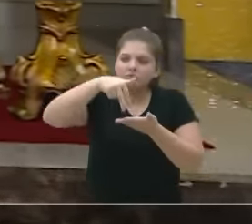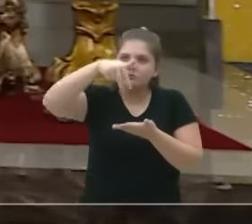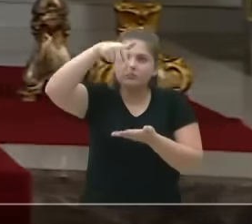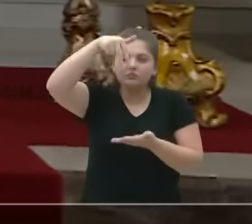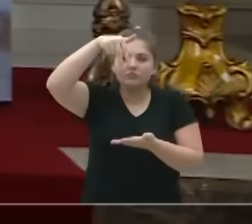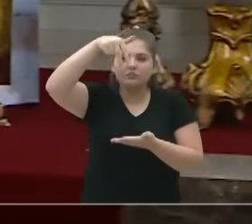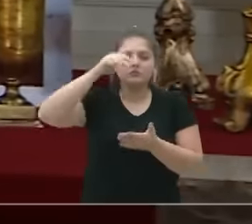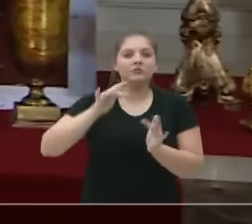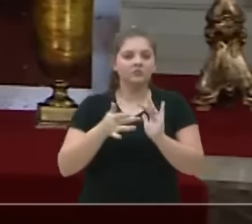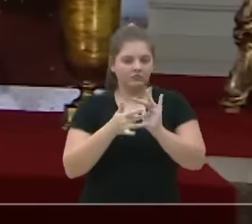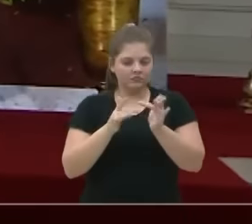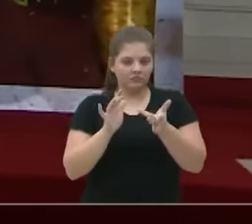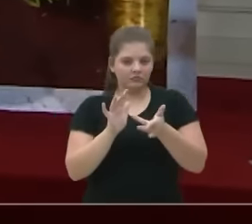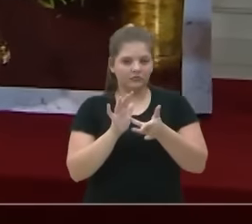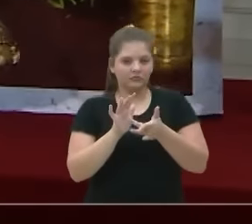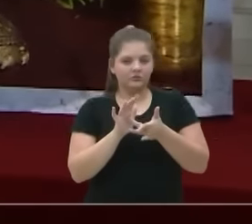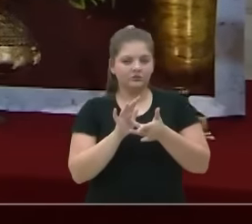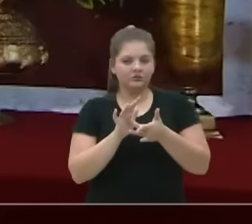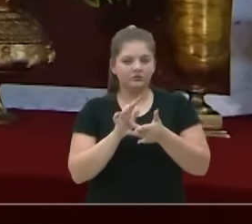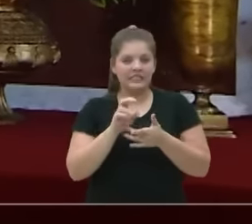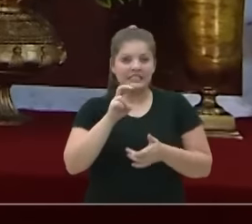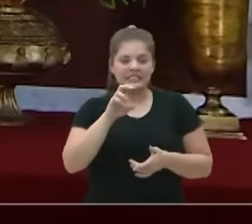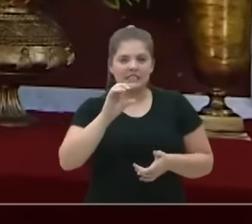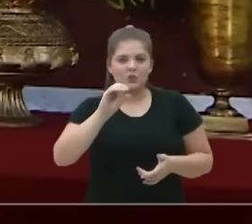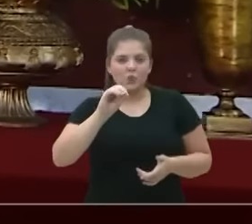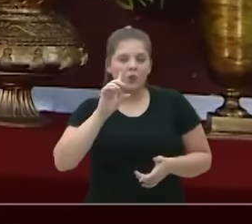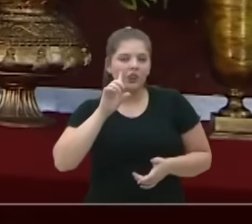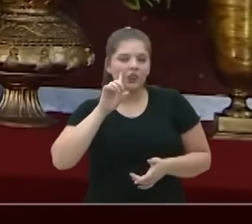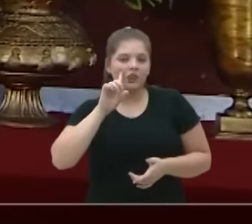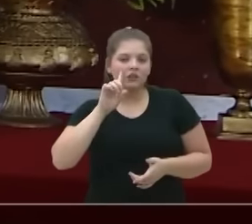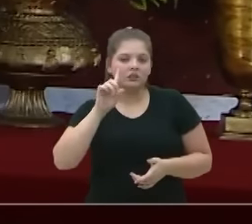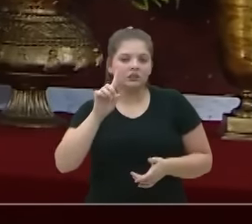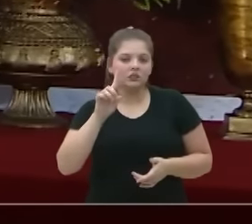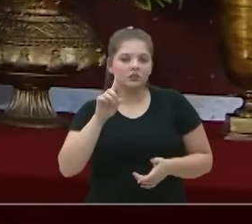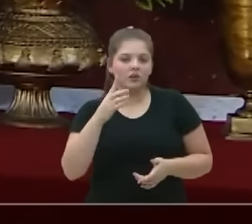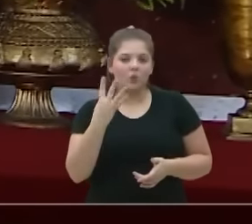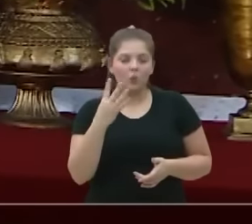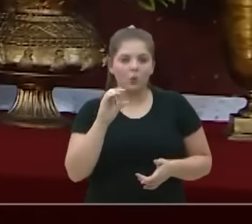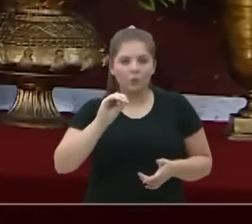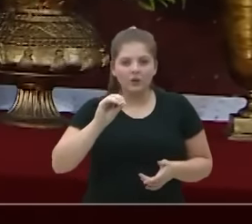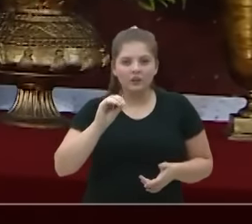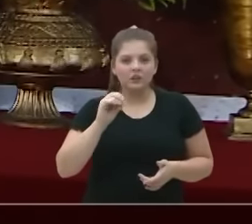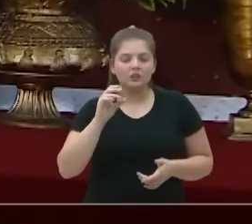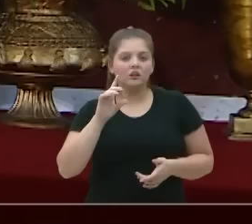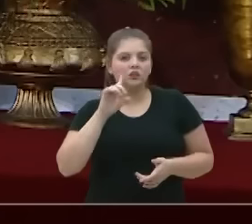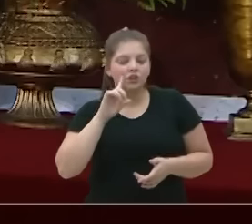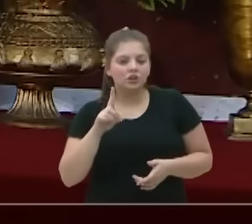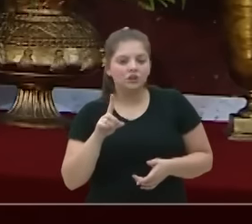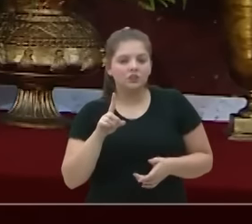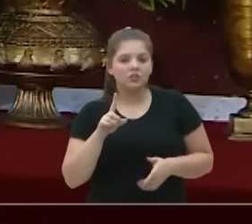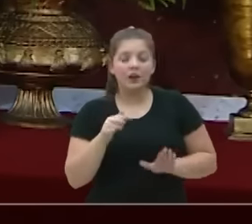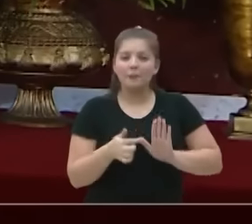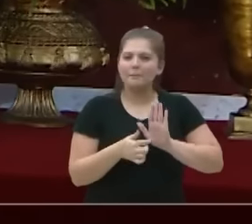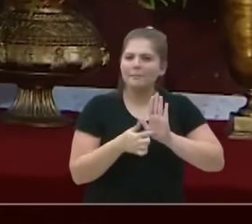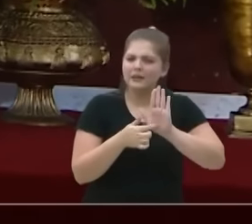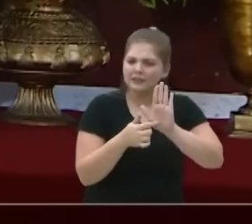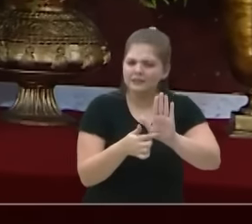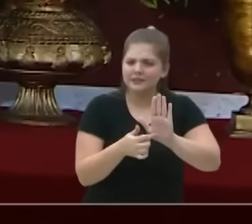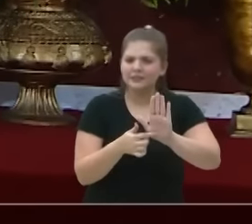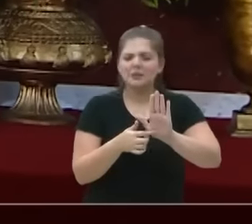Jesus por 50 dias, 40, 50, apareceu